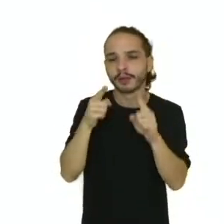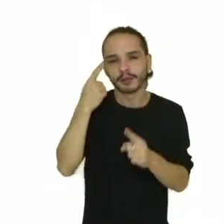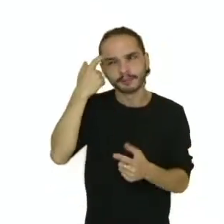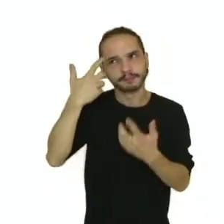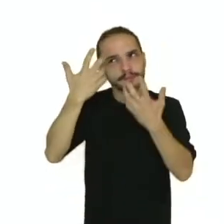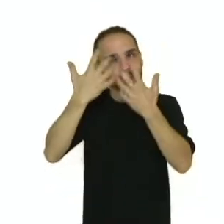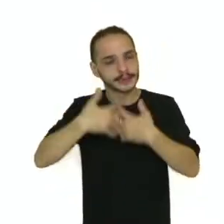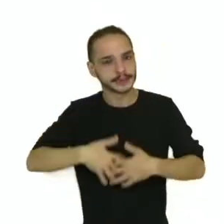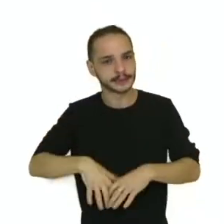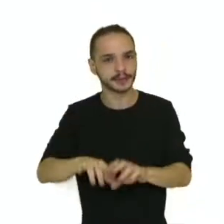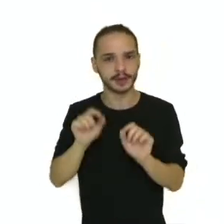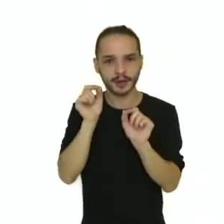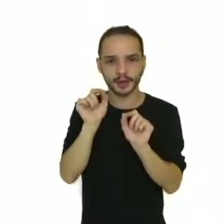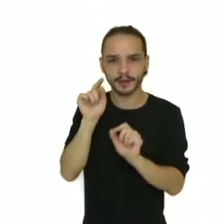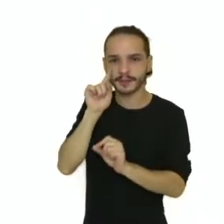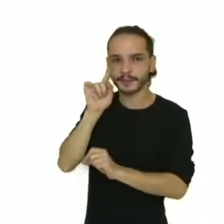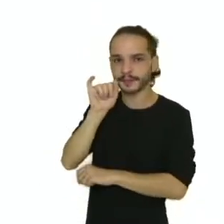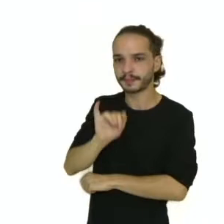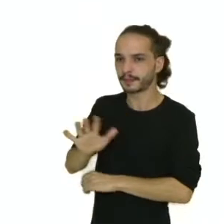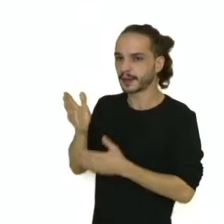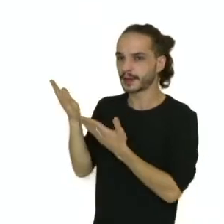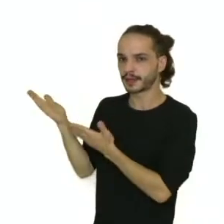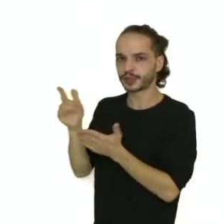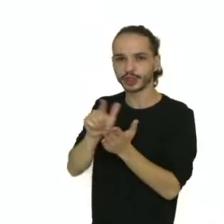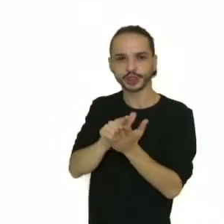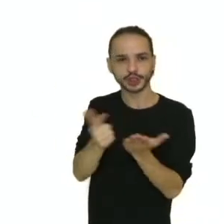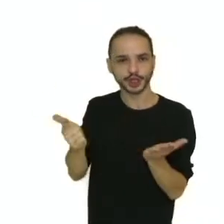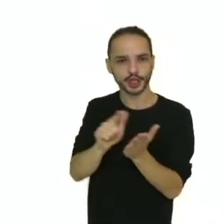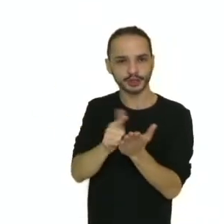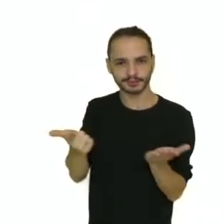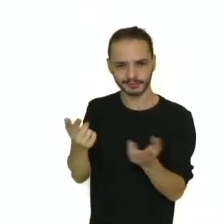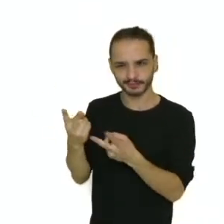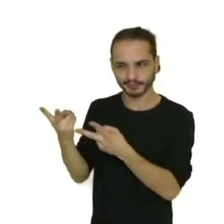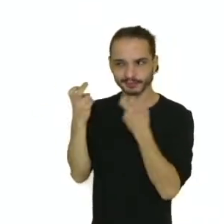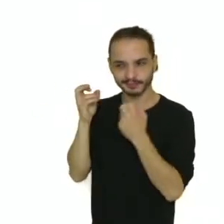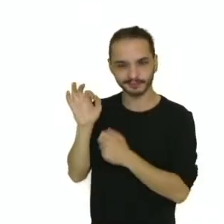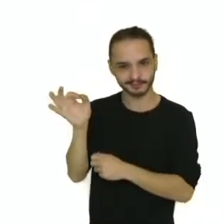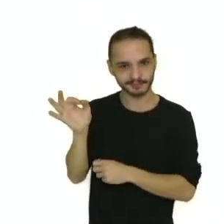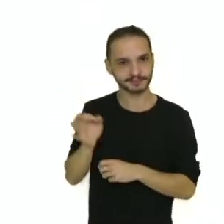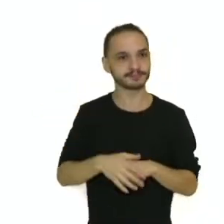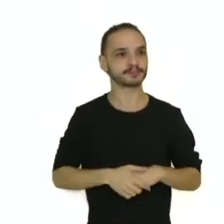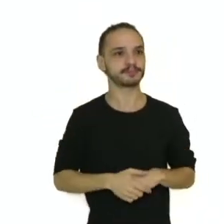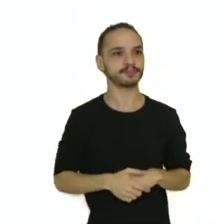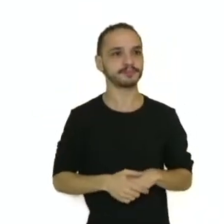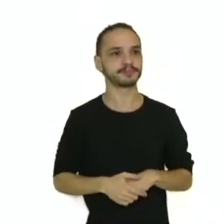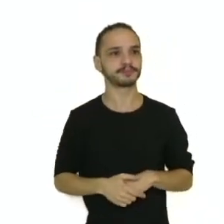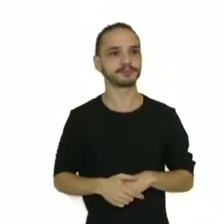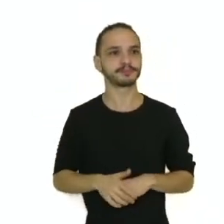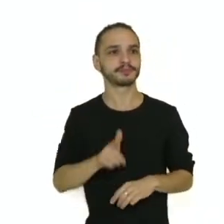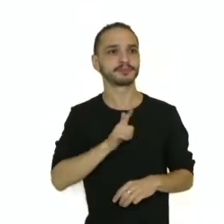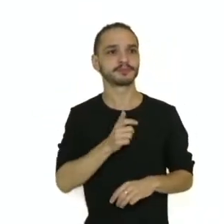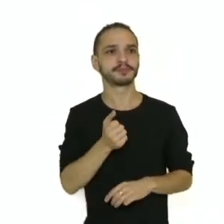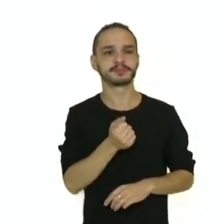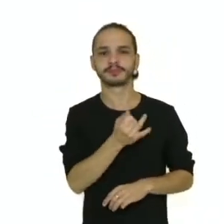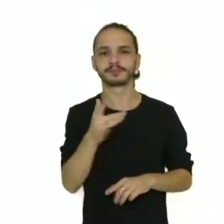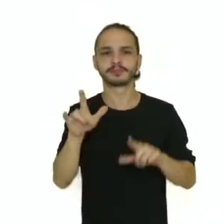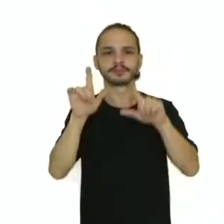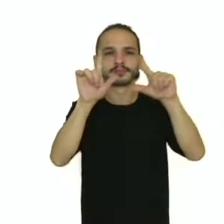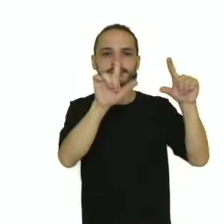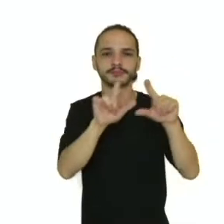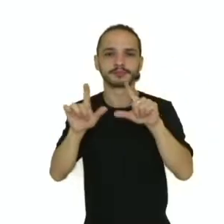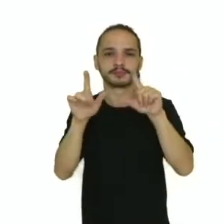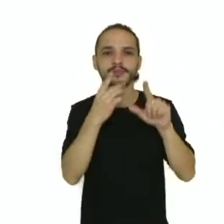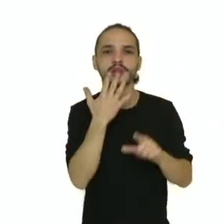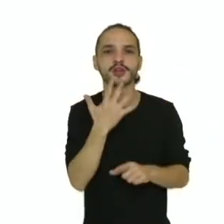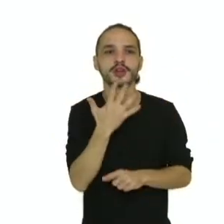Né? Temos aqui a imagem de jornais, como vocês podem bem observar, e aqui nós trouxemos uns stickers coloridos, né? Com